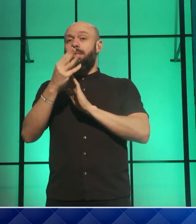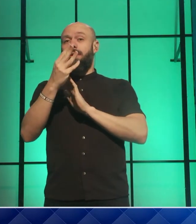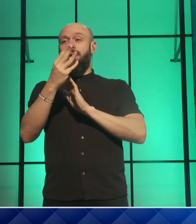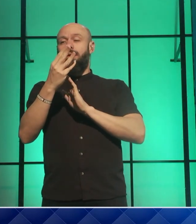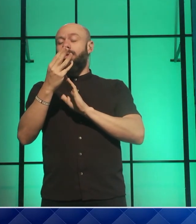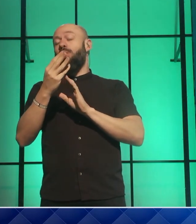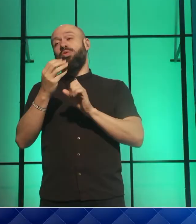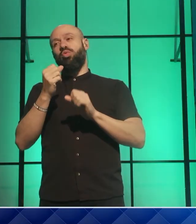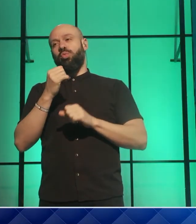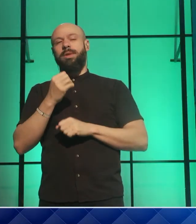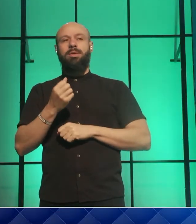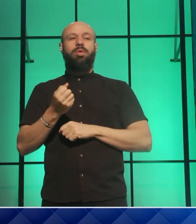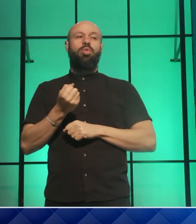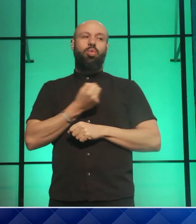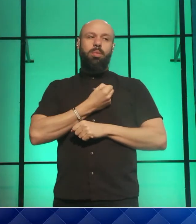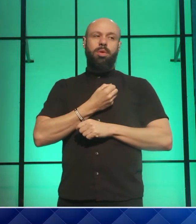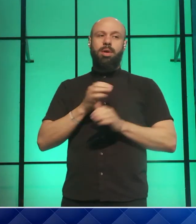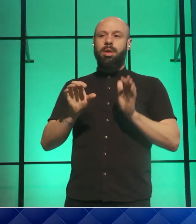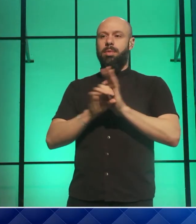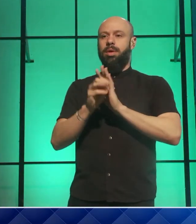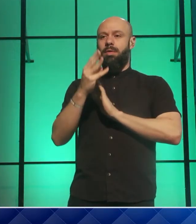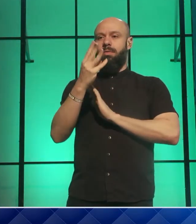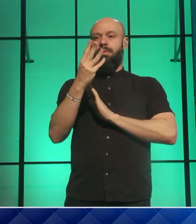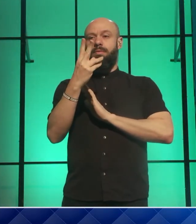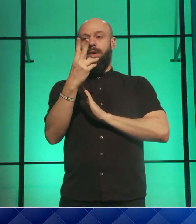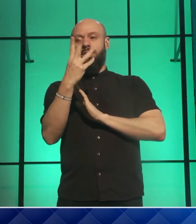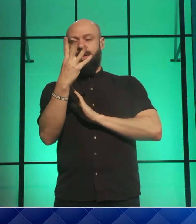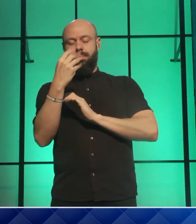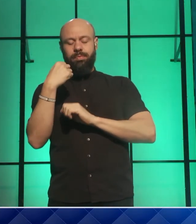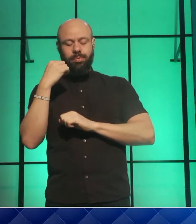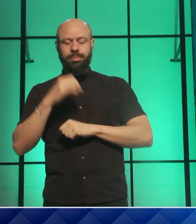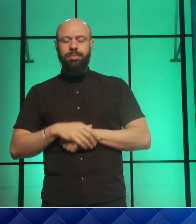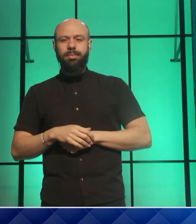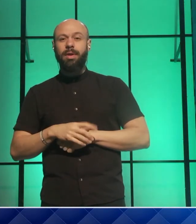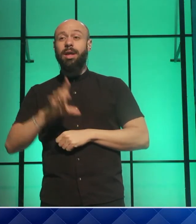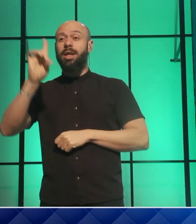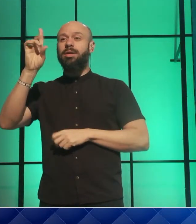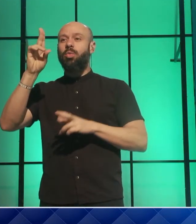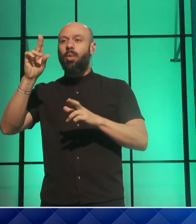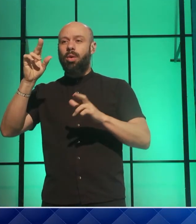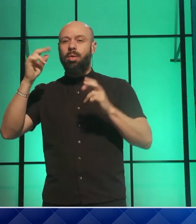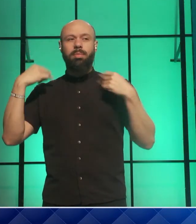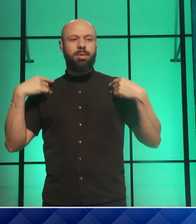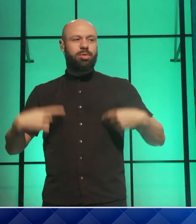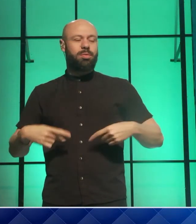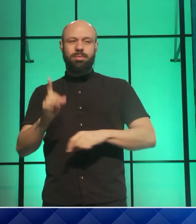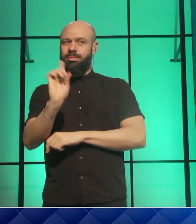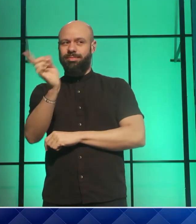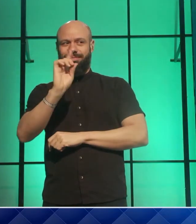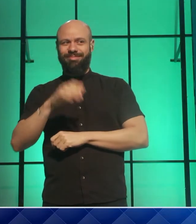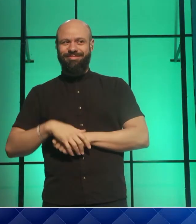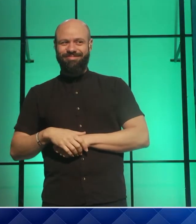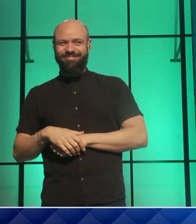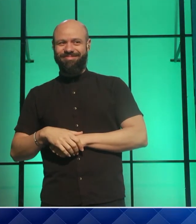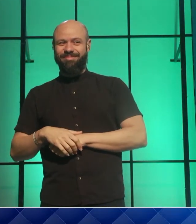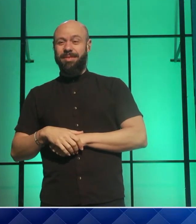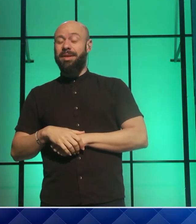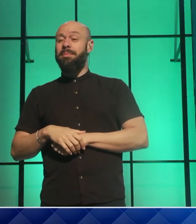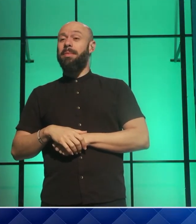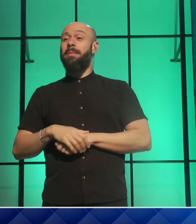Deus não é como os homens, e graças a Deus que Ele não é como nós. Deus não é como as pessoas que